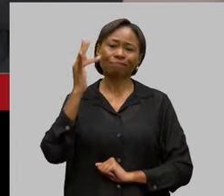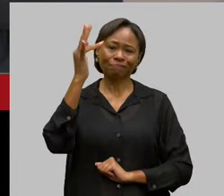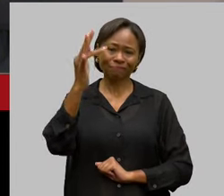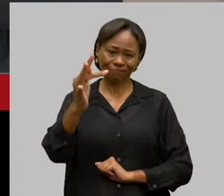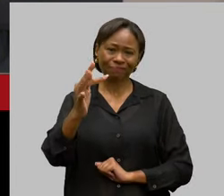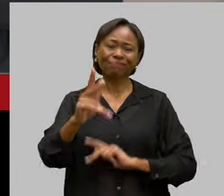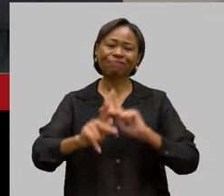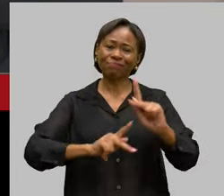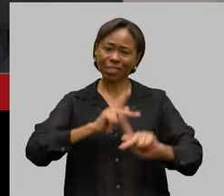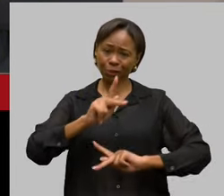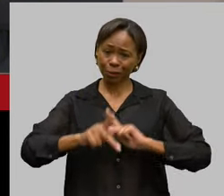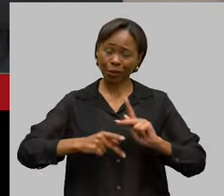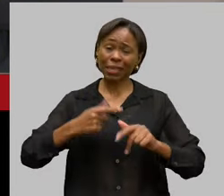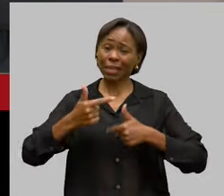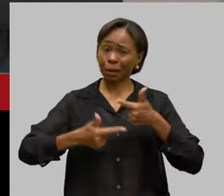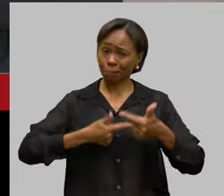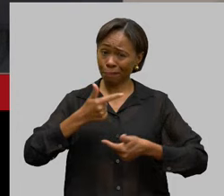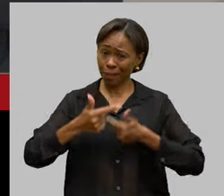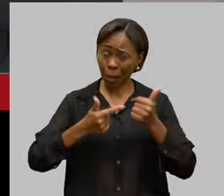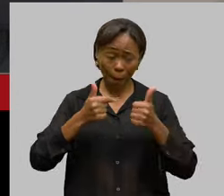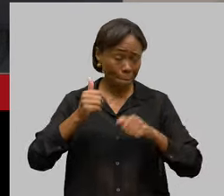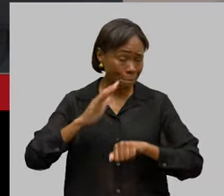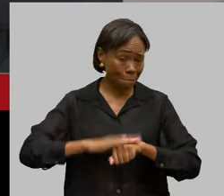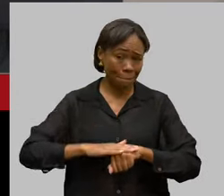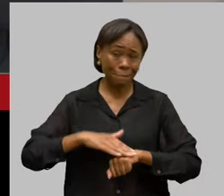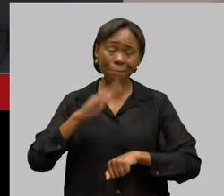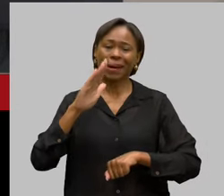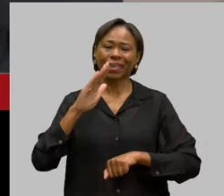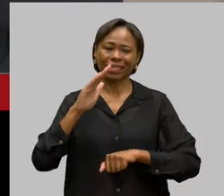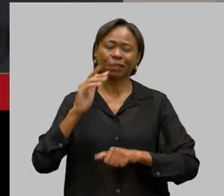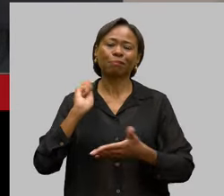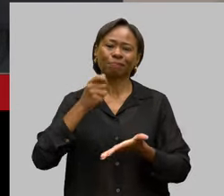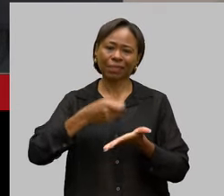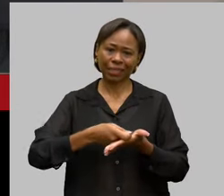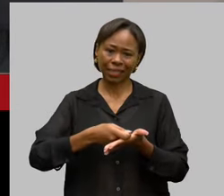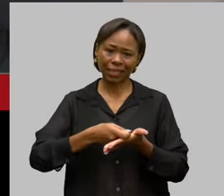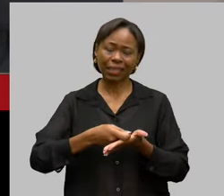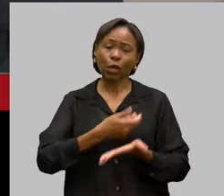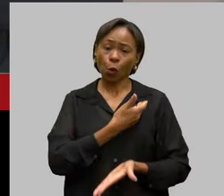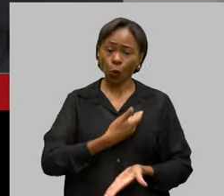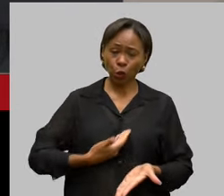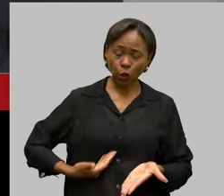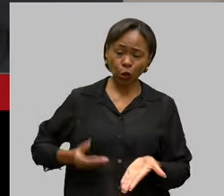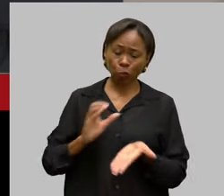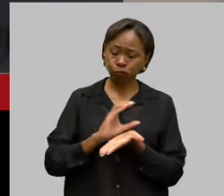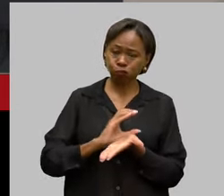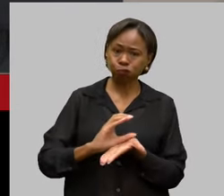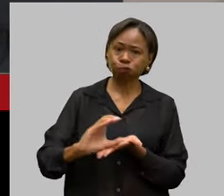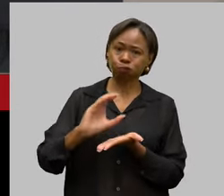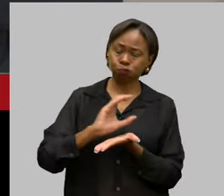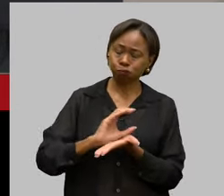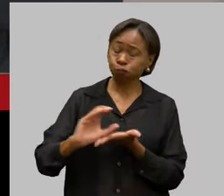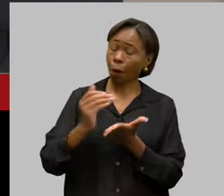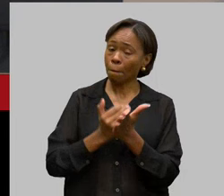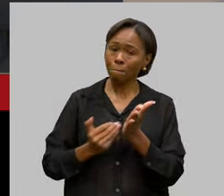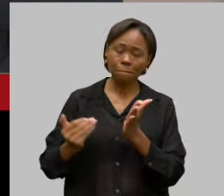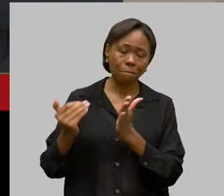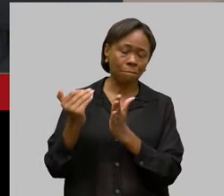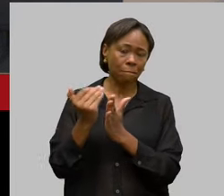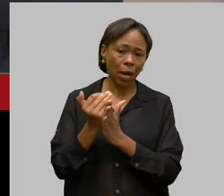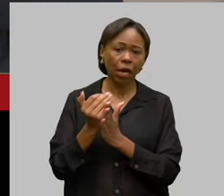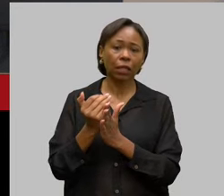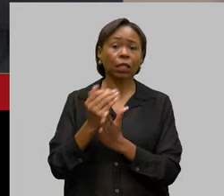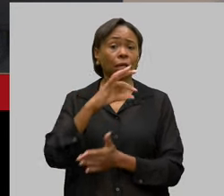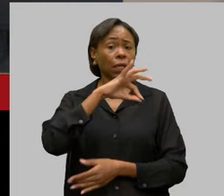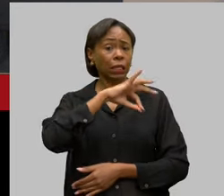pagar mais dinheiro público no caso do regime próprio vai entrar para pagar déficit atorial menor vai ser o salário